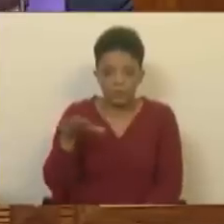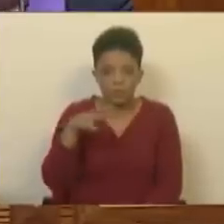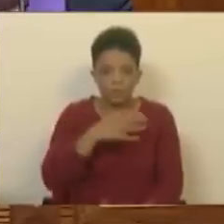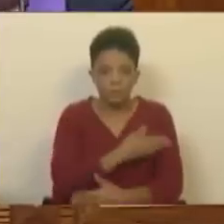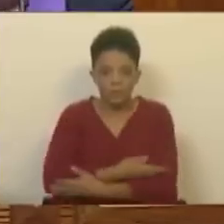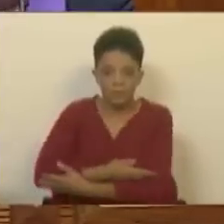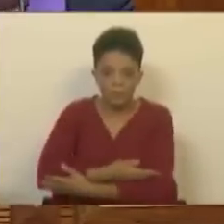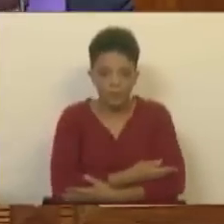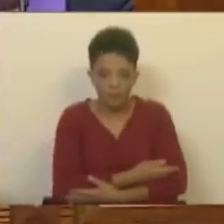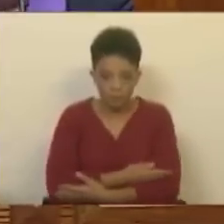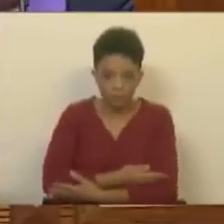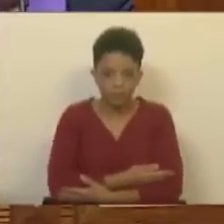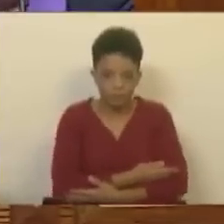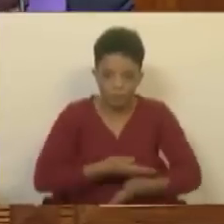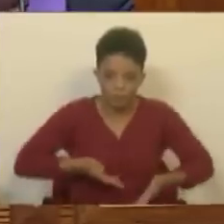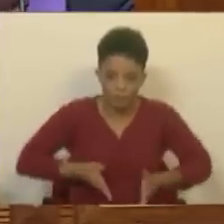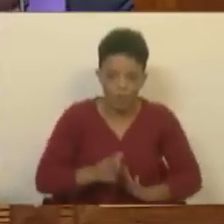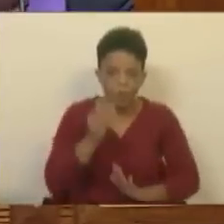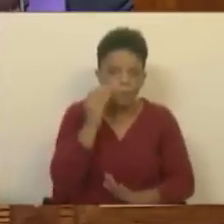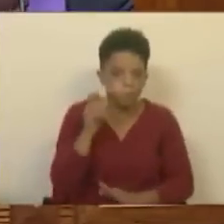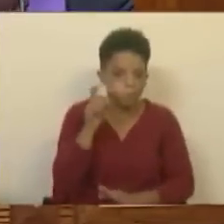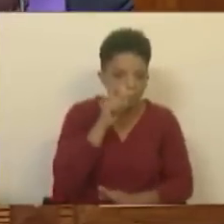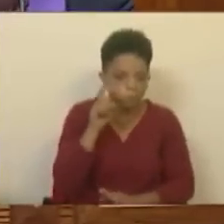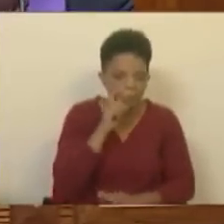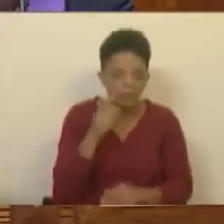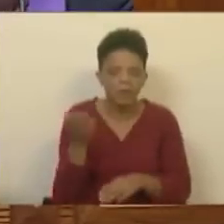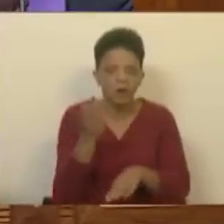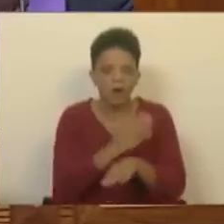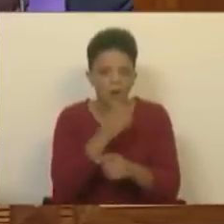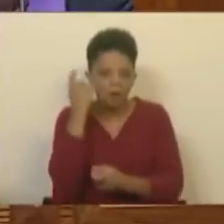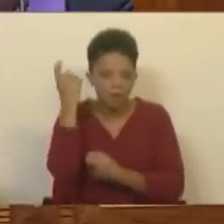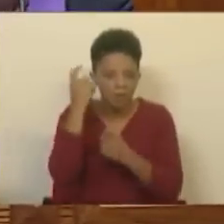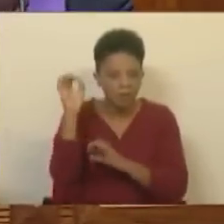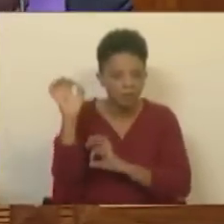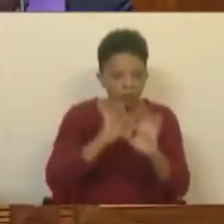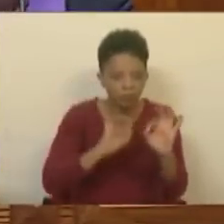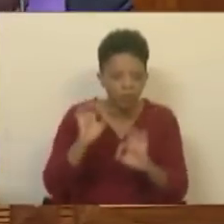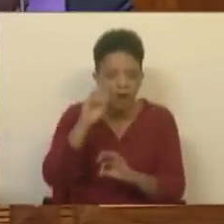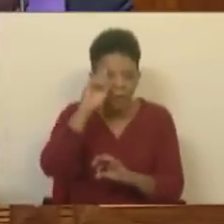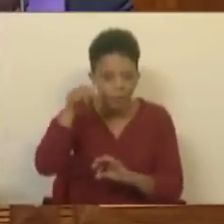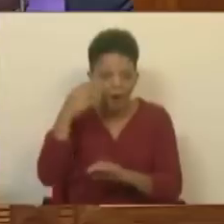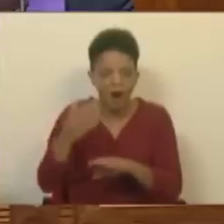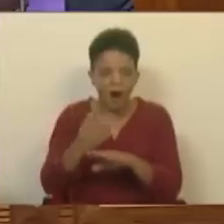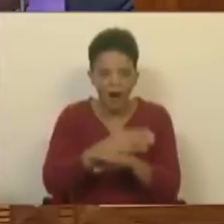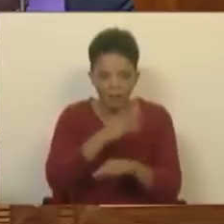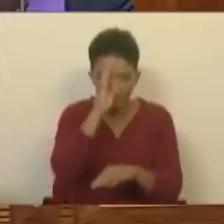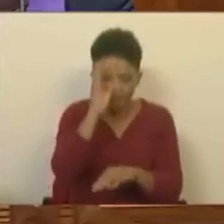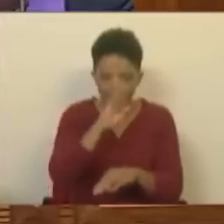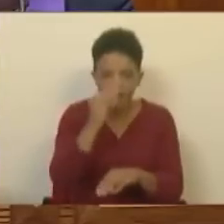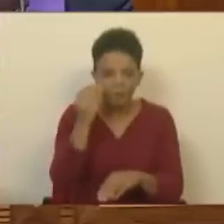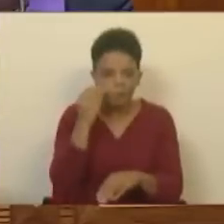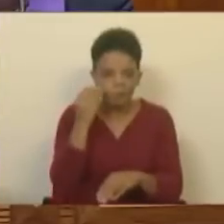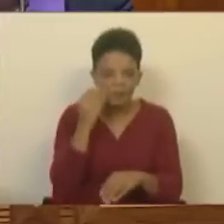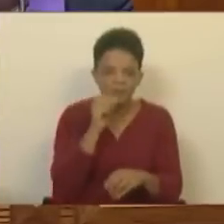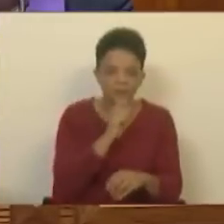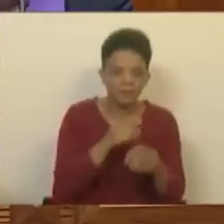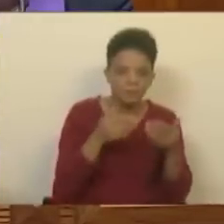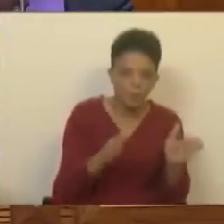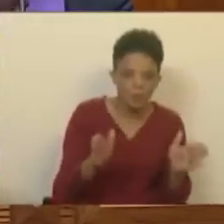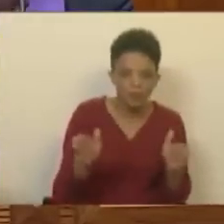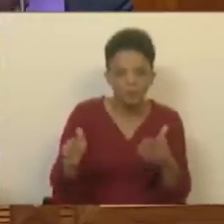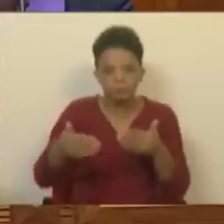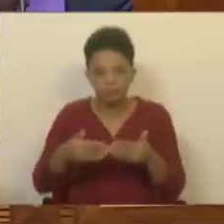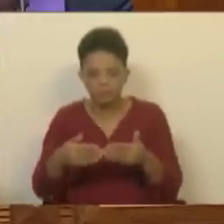a mexerem nesses dois períodos em segurança devidamente programado tudo organizado sabendo-se antecipadamente o que estava fechado o que estava aberto